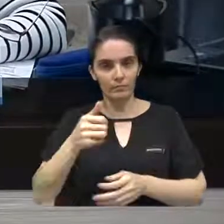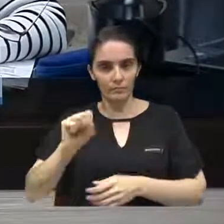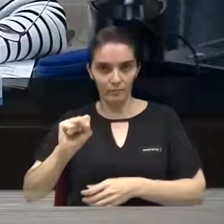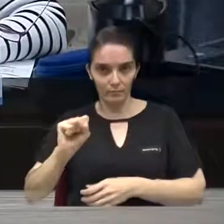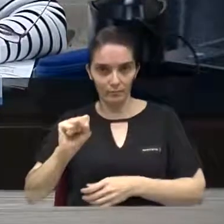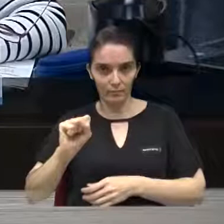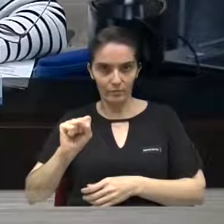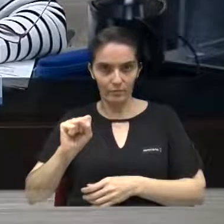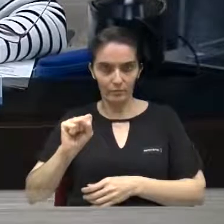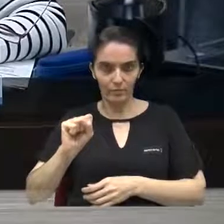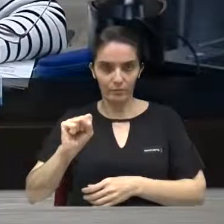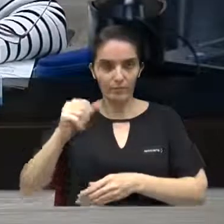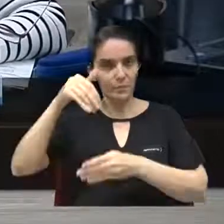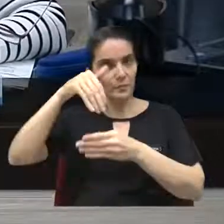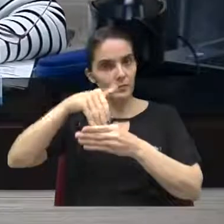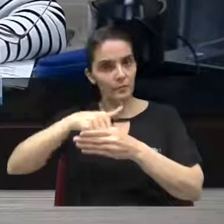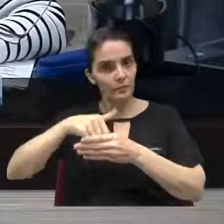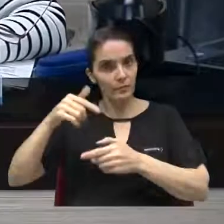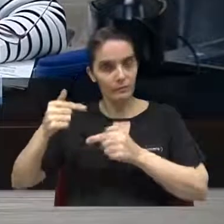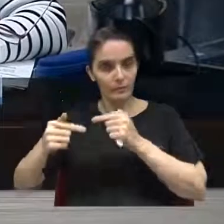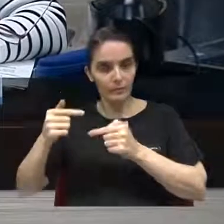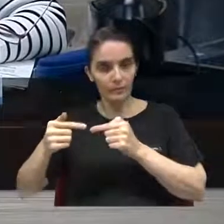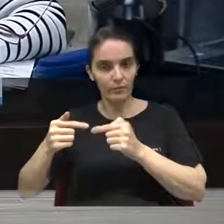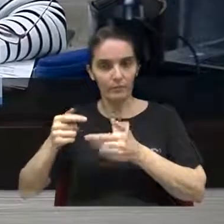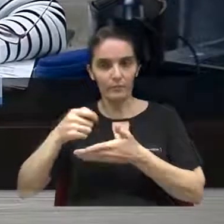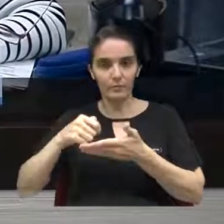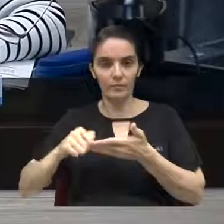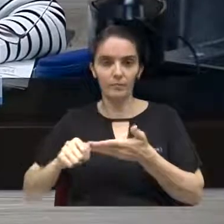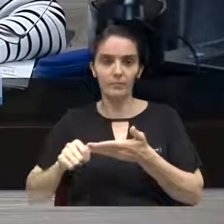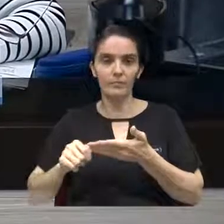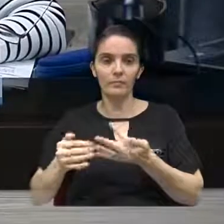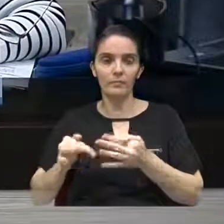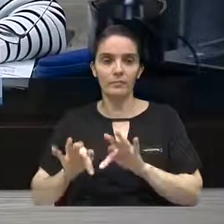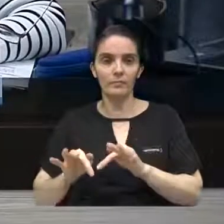118 está em discussão a redação final elaborada